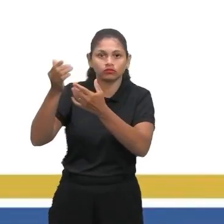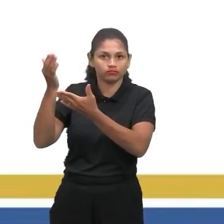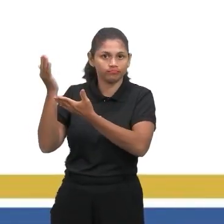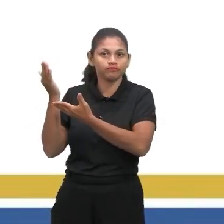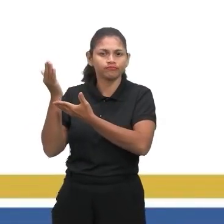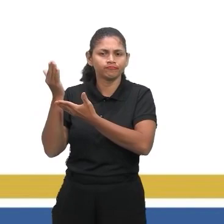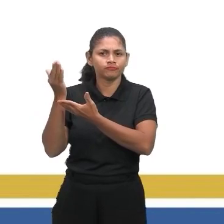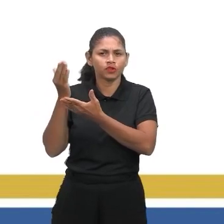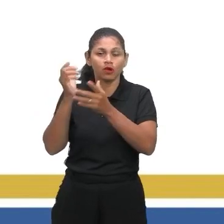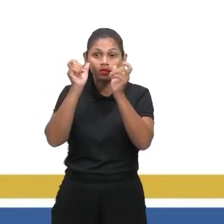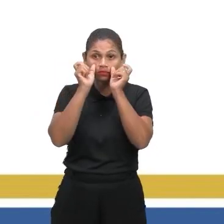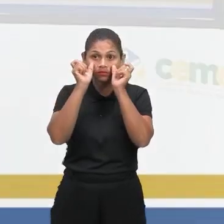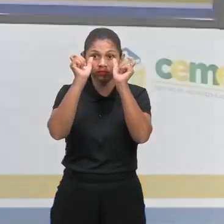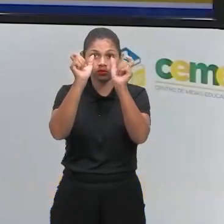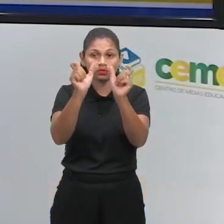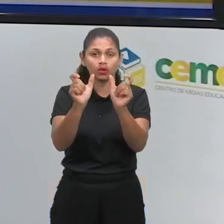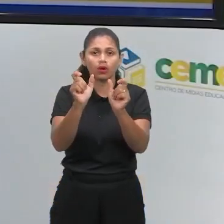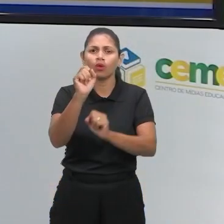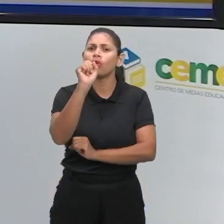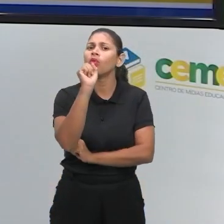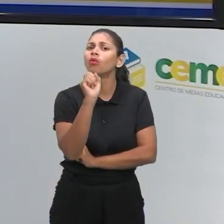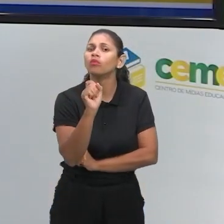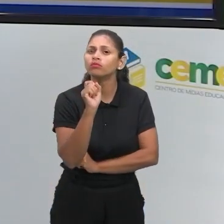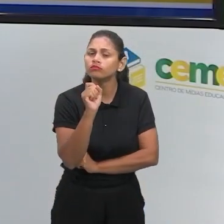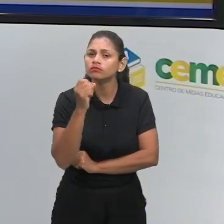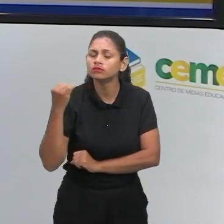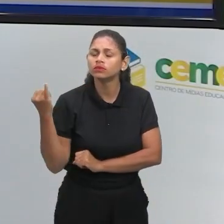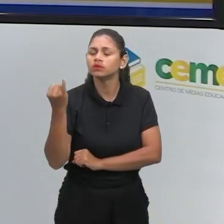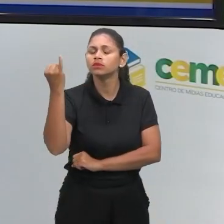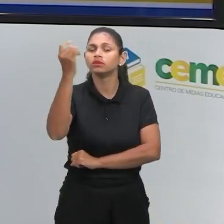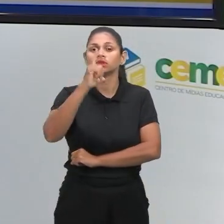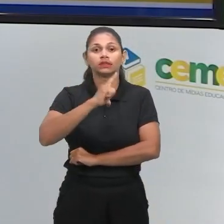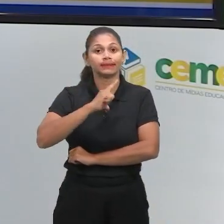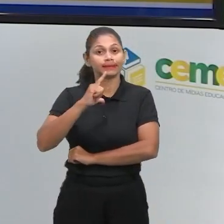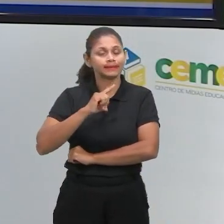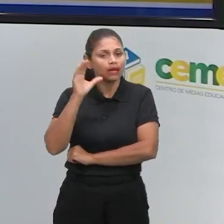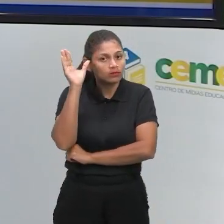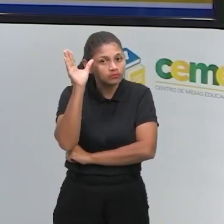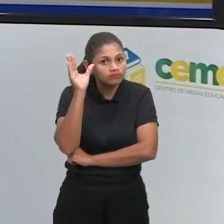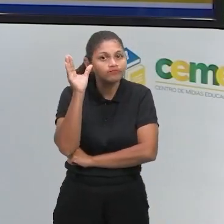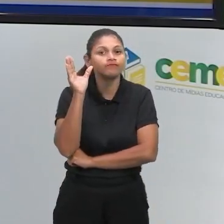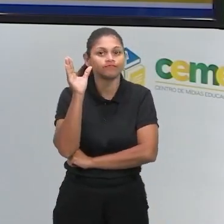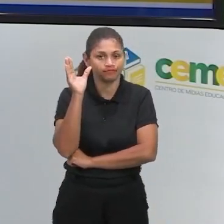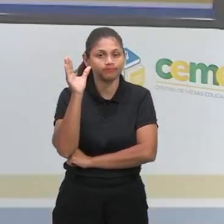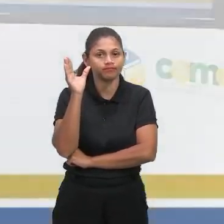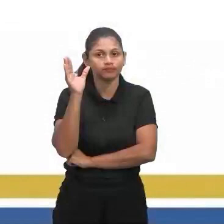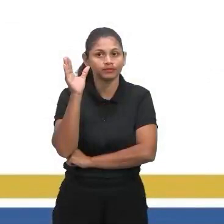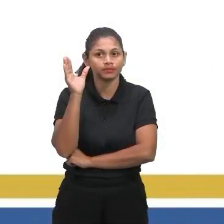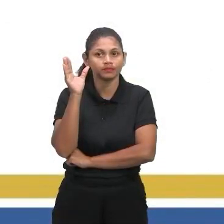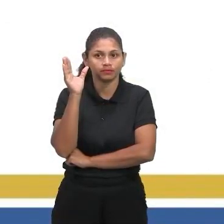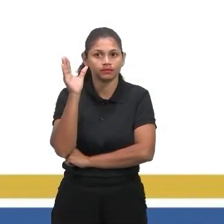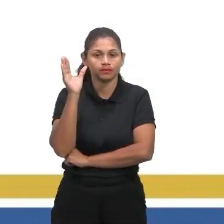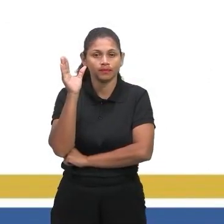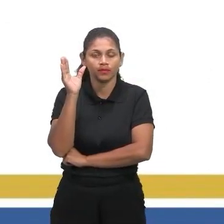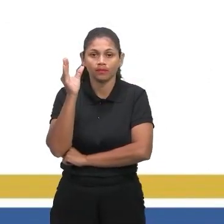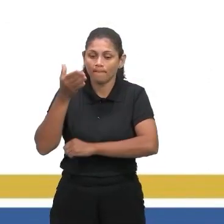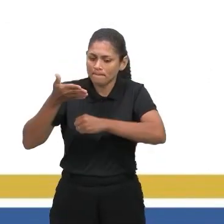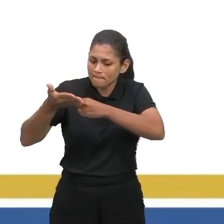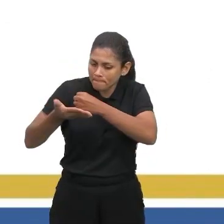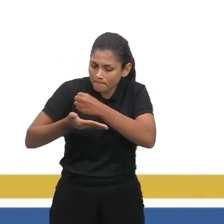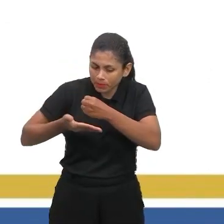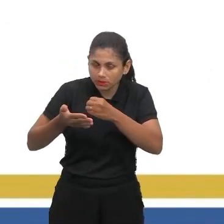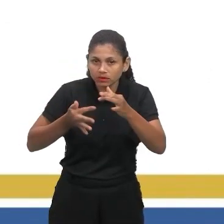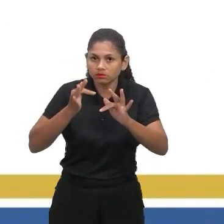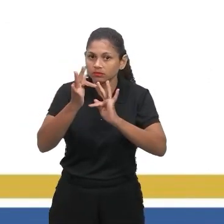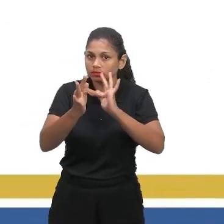observar o quê? É importante você ter algum conhecimento de conceitos fundamentais da física. Esses conceitos fundamentais da